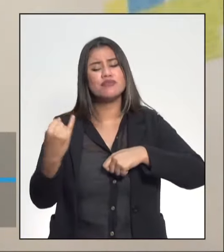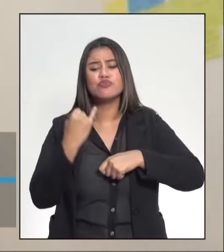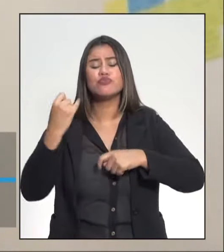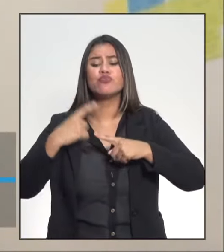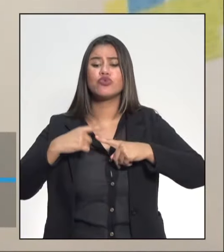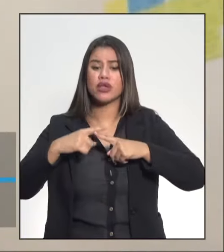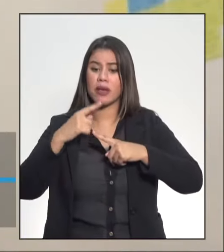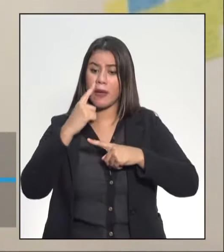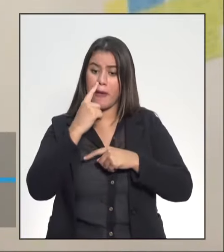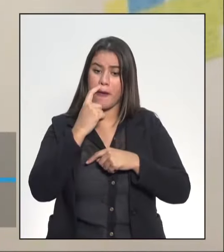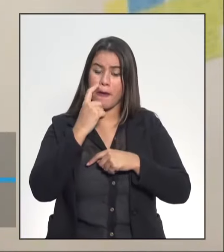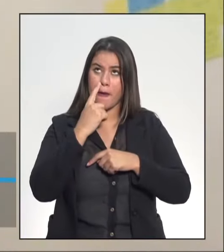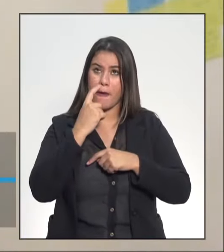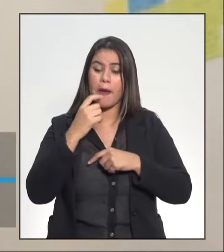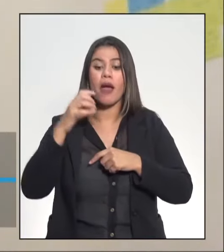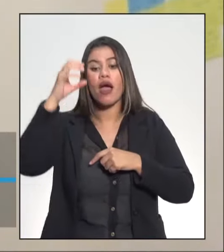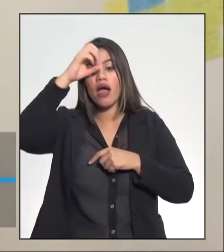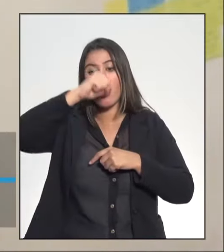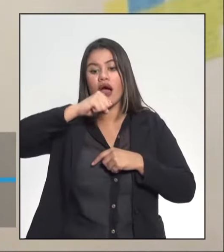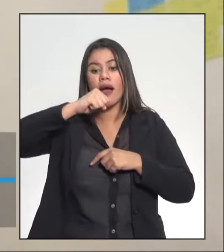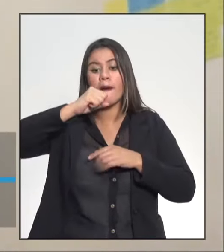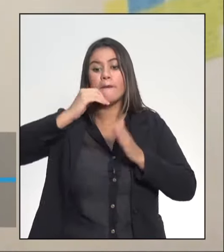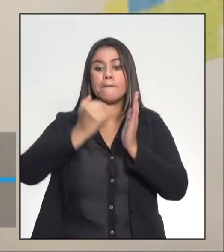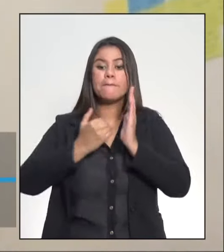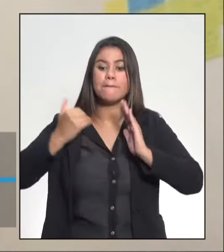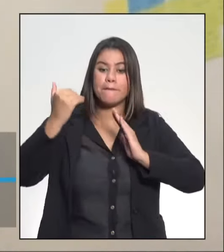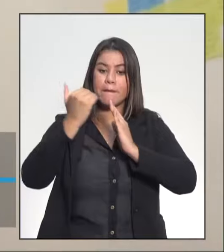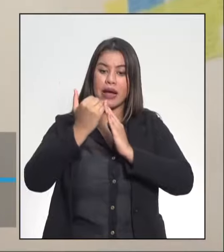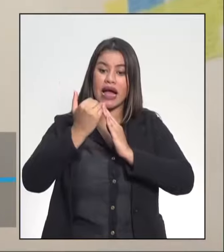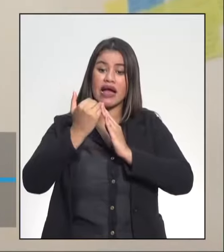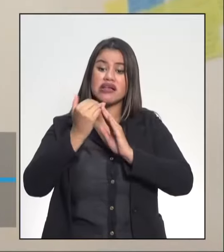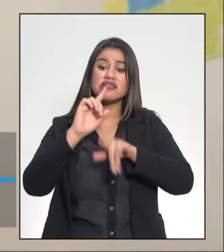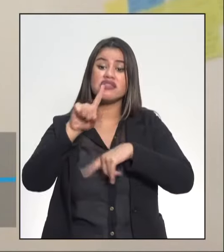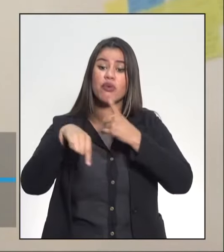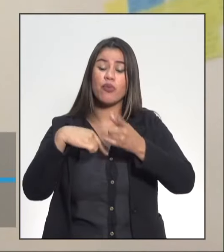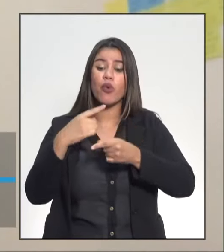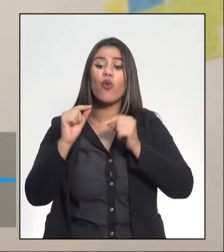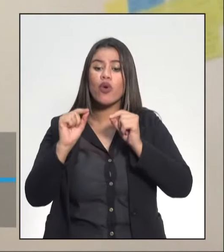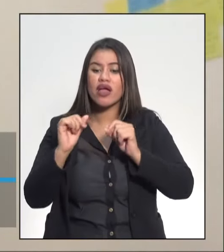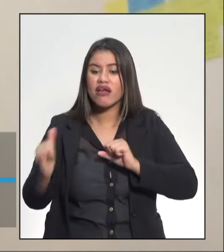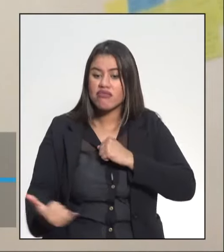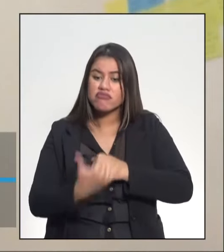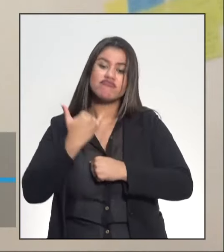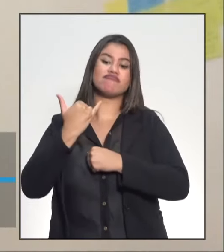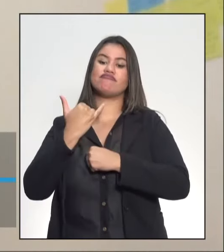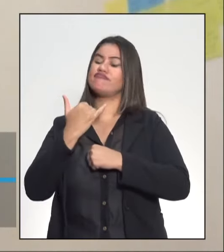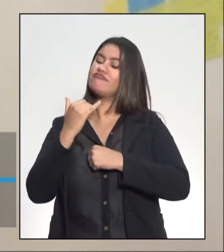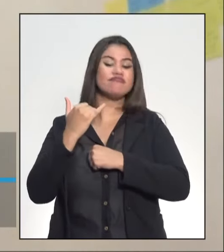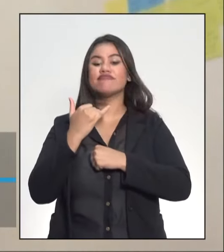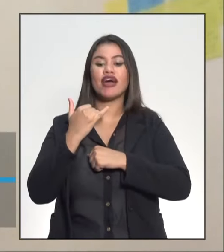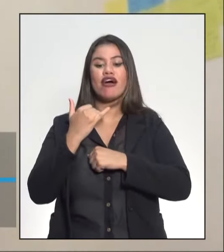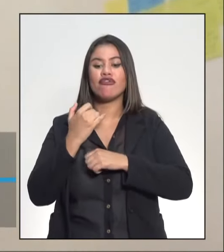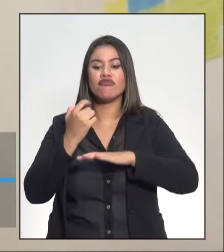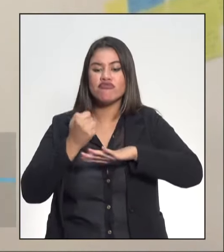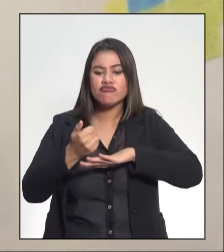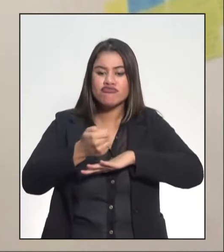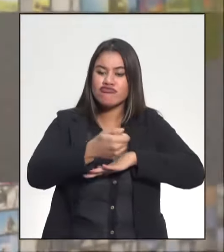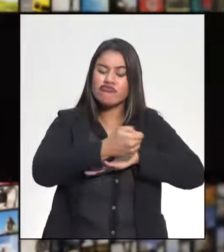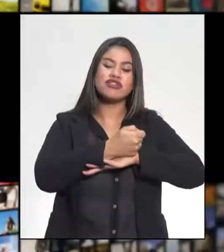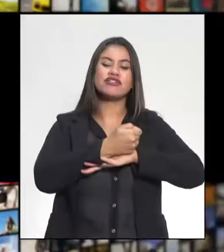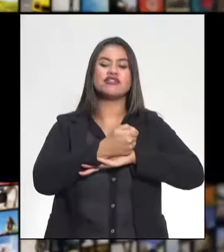Por que a gente se informa? Pra saber um pouco mais. Pra exatamente não cair, de repente, numa fake news. Olha como é importante a gente